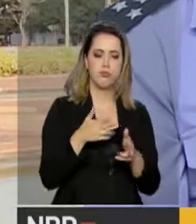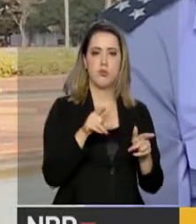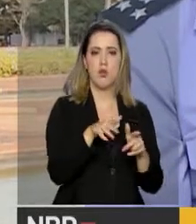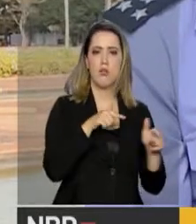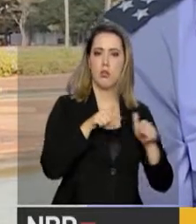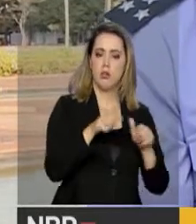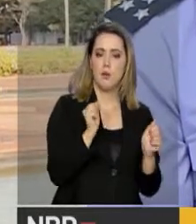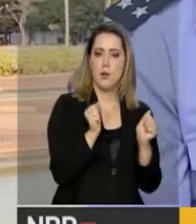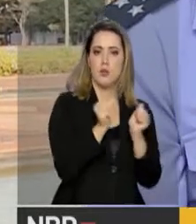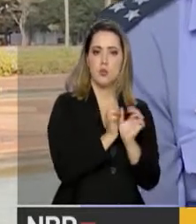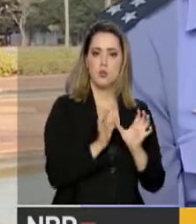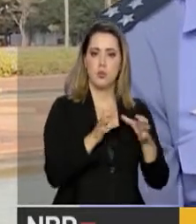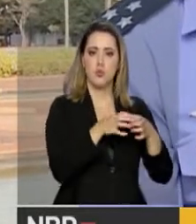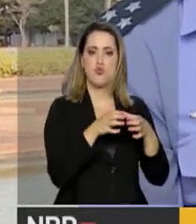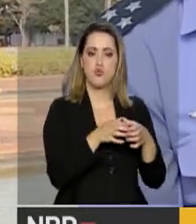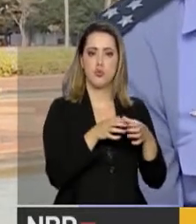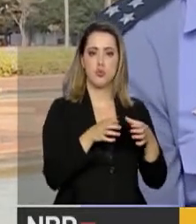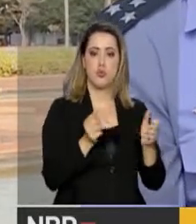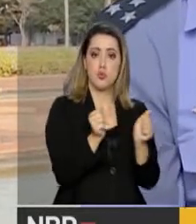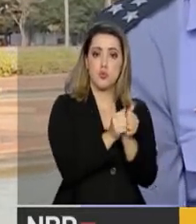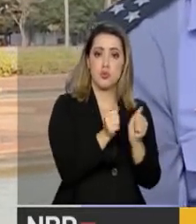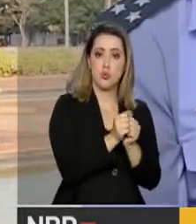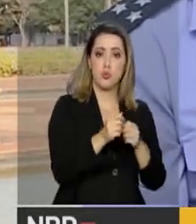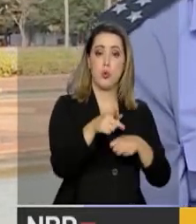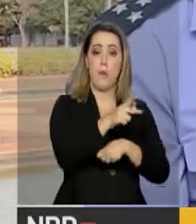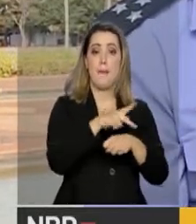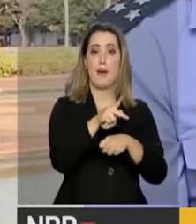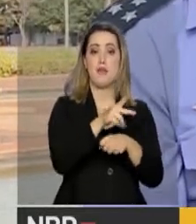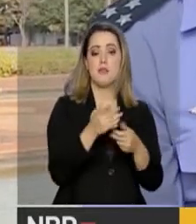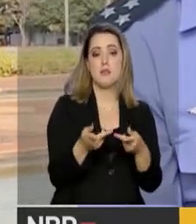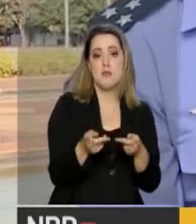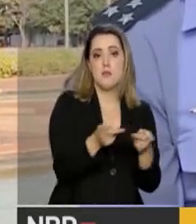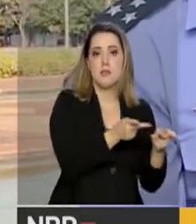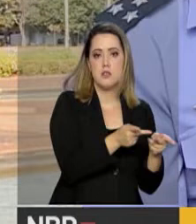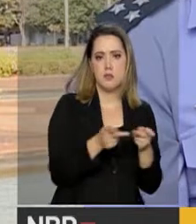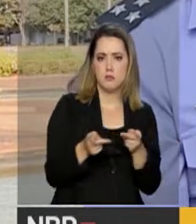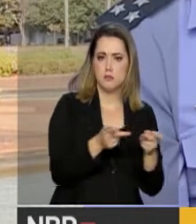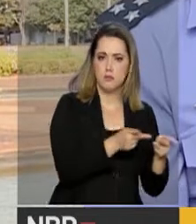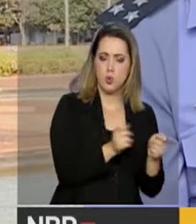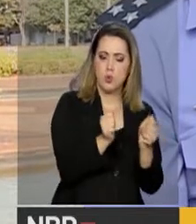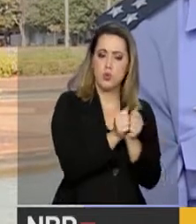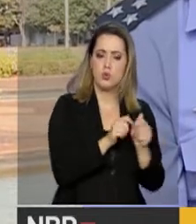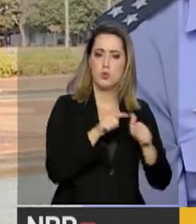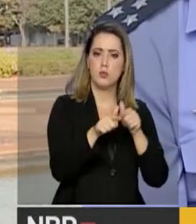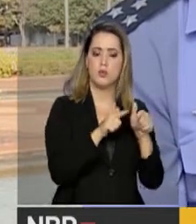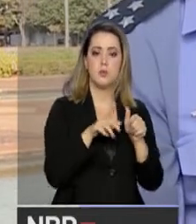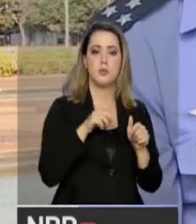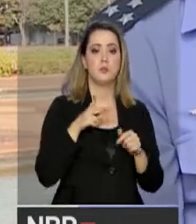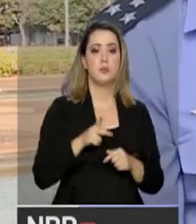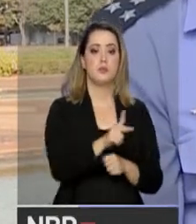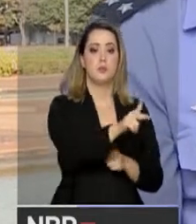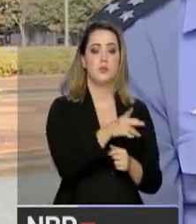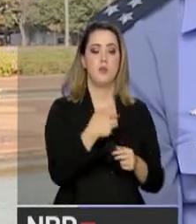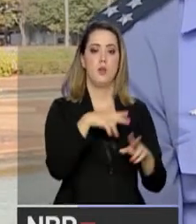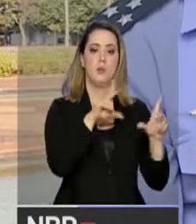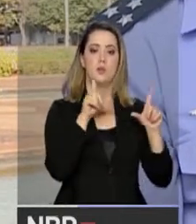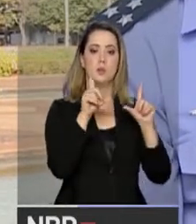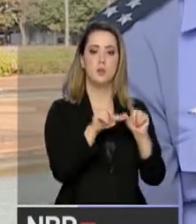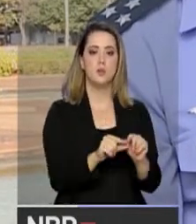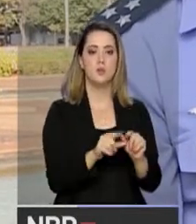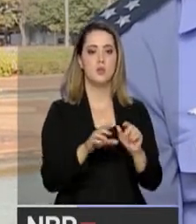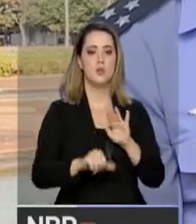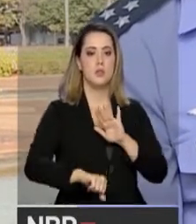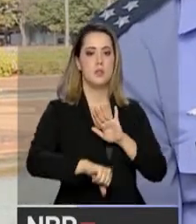em convênio com os países limítrofes, com os países vizinhos, e todas essas atividades têm sido capitaneadas para a redução desse